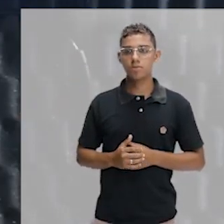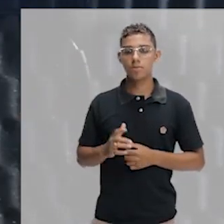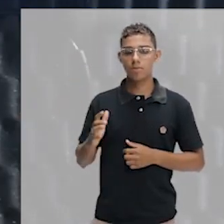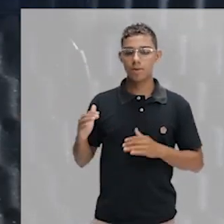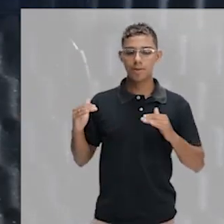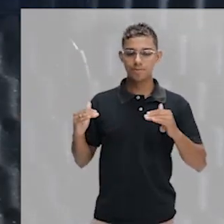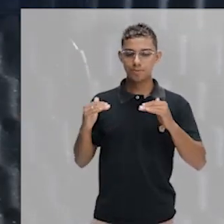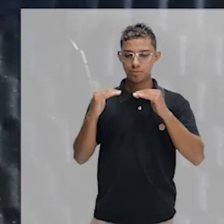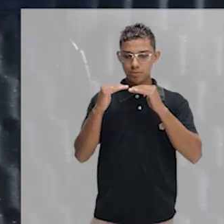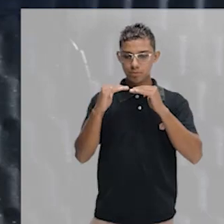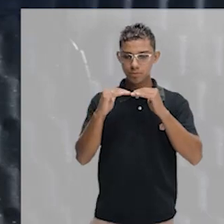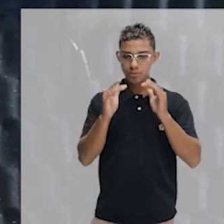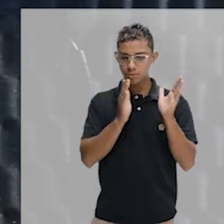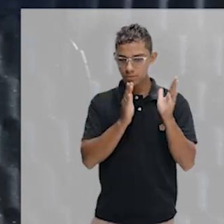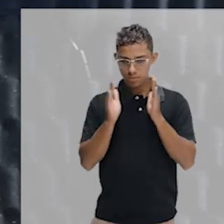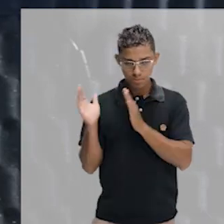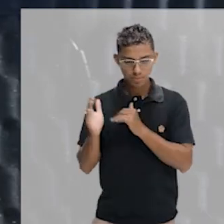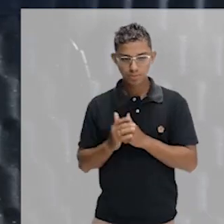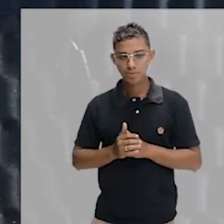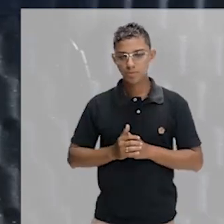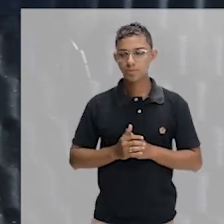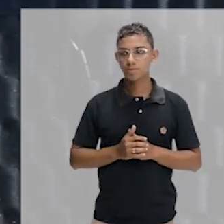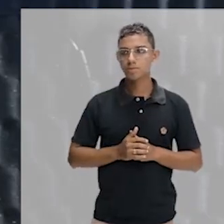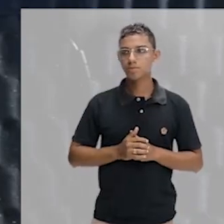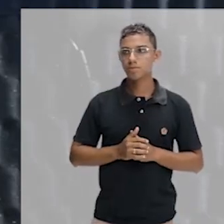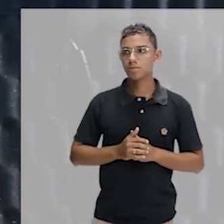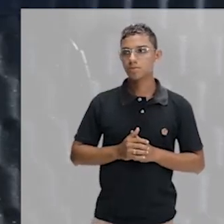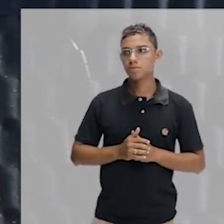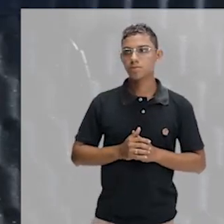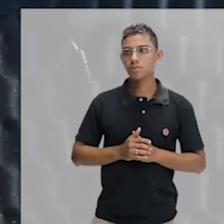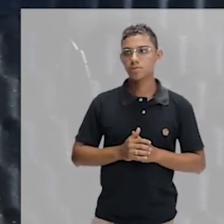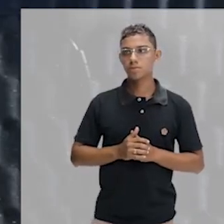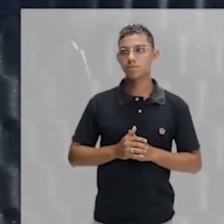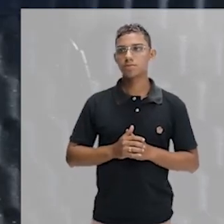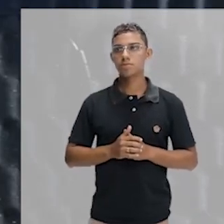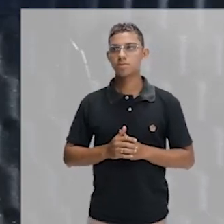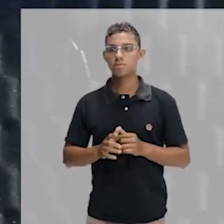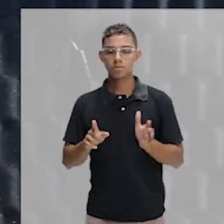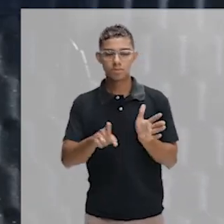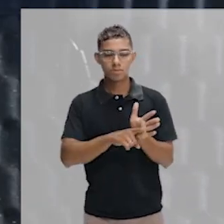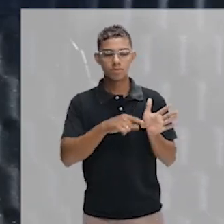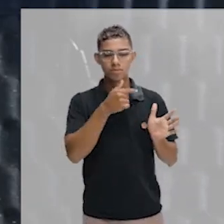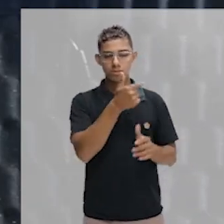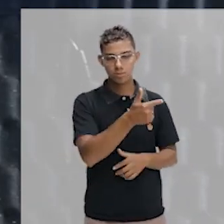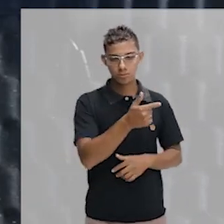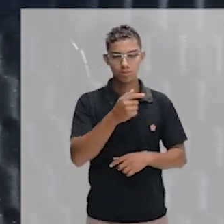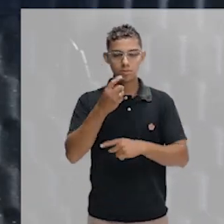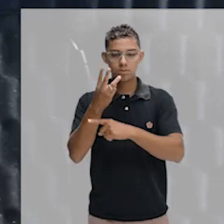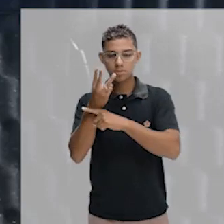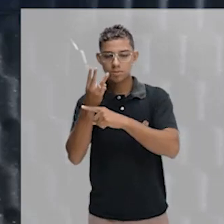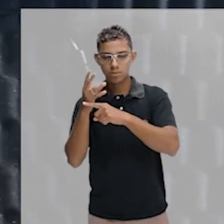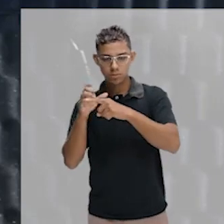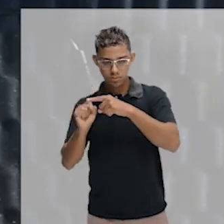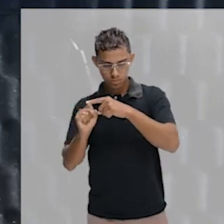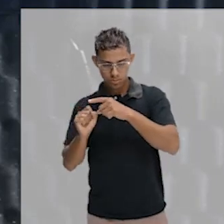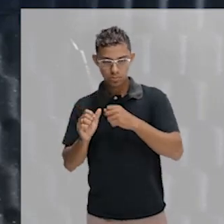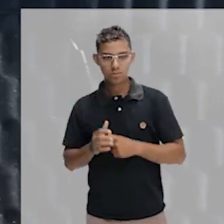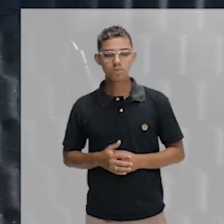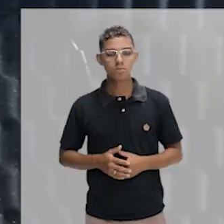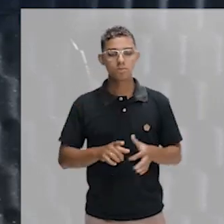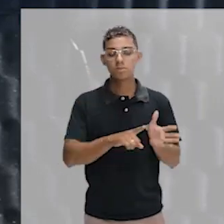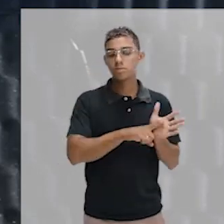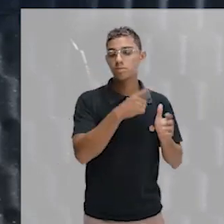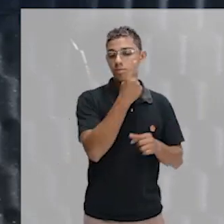que você vai juntar para formar o par ordenado tá E aí não se confunde Então os nossos pares ordenados são menos dois com três